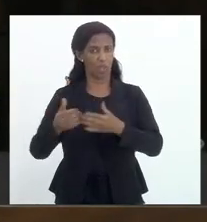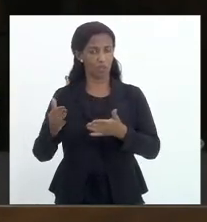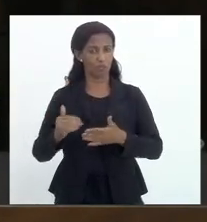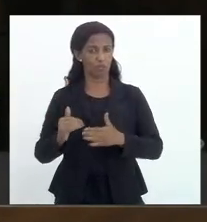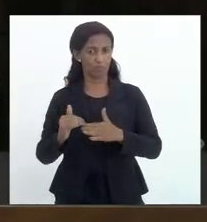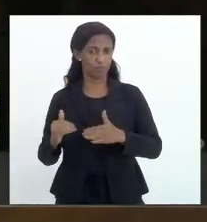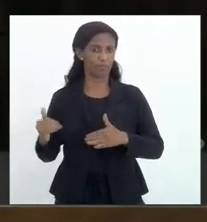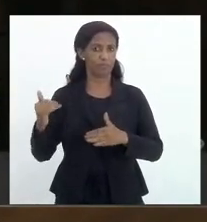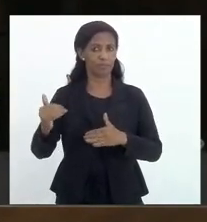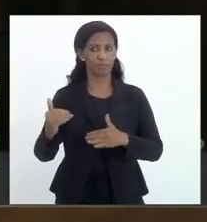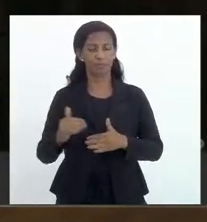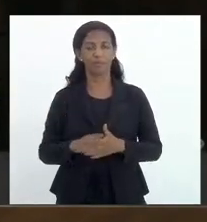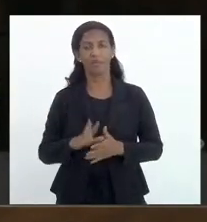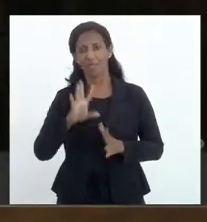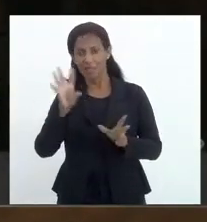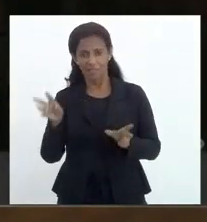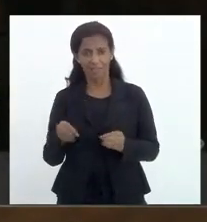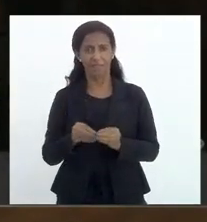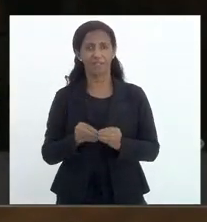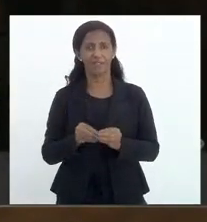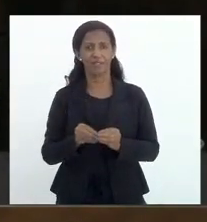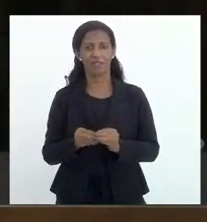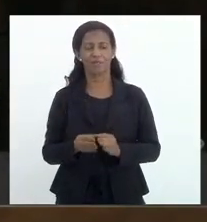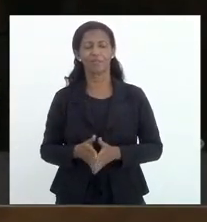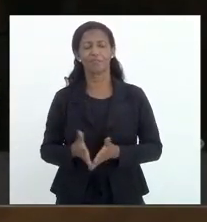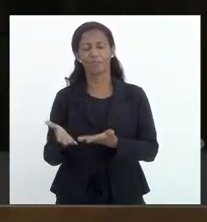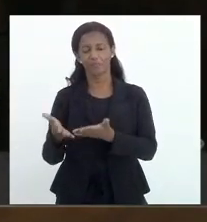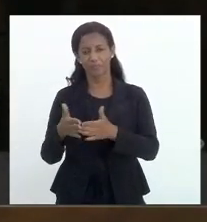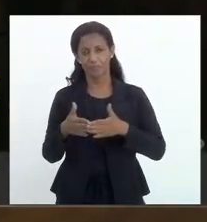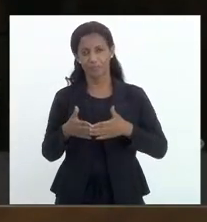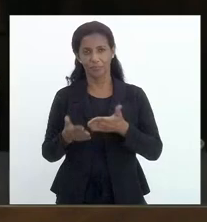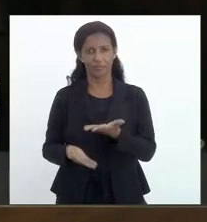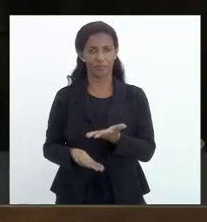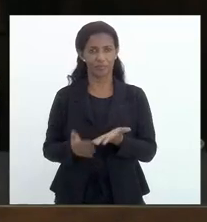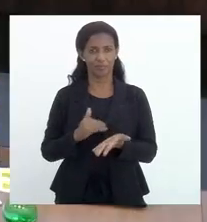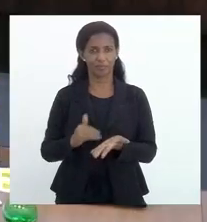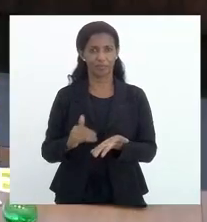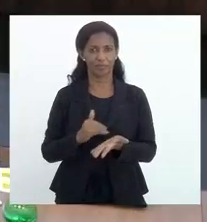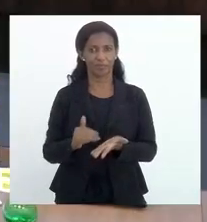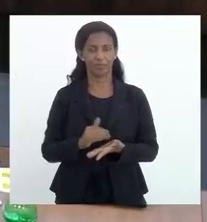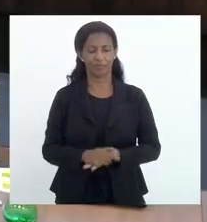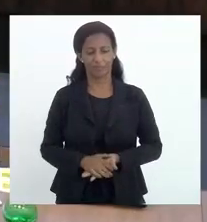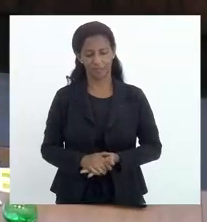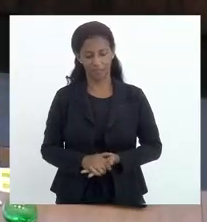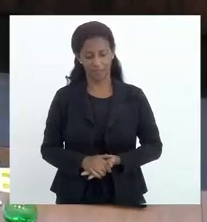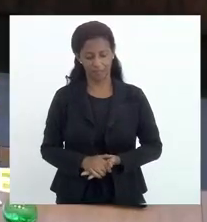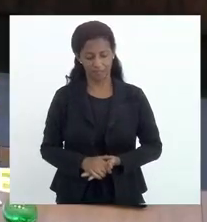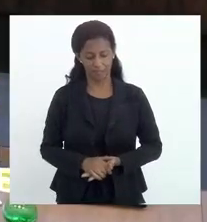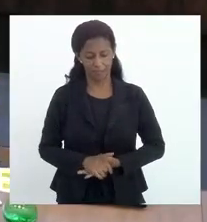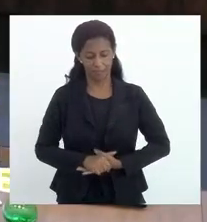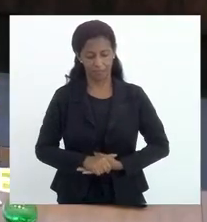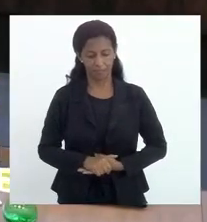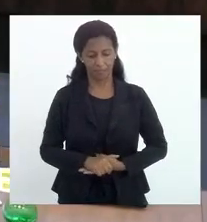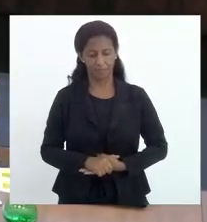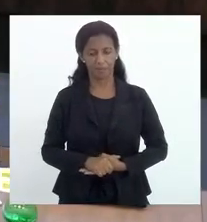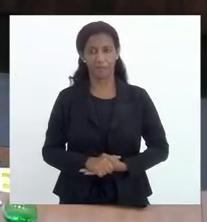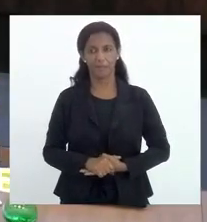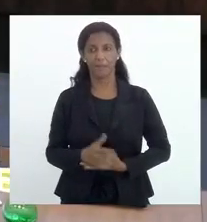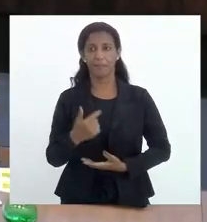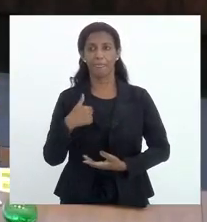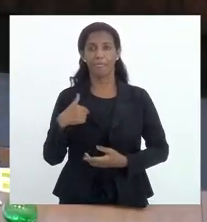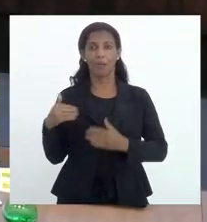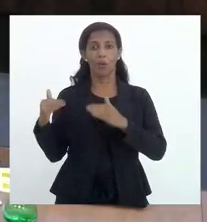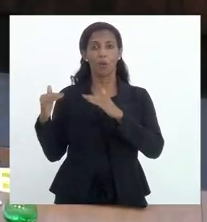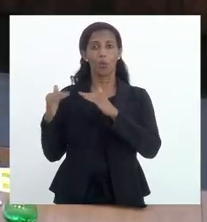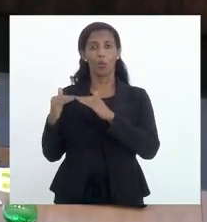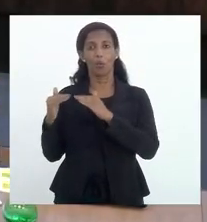Então, tentei sintetizar. Por favor, secretário. Eu vou, combinei com o Nelson aqui,